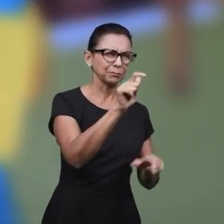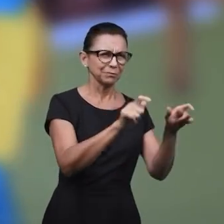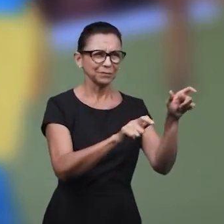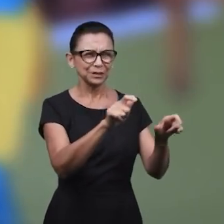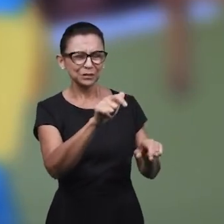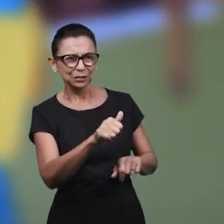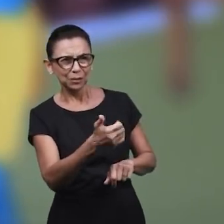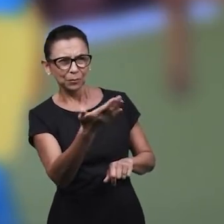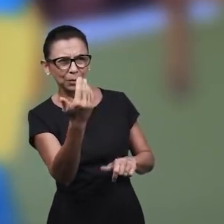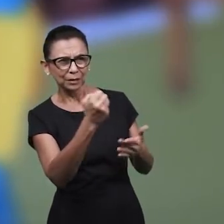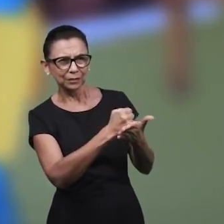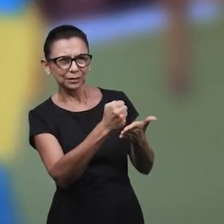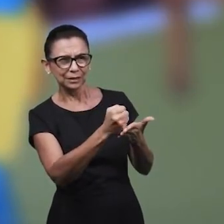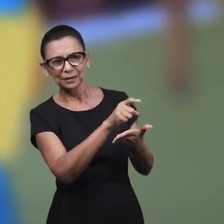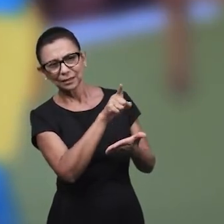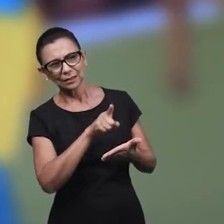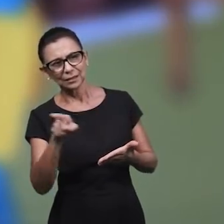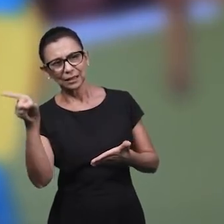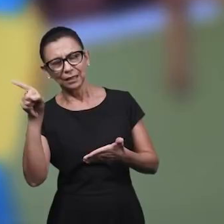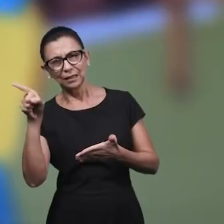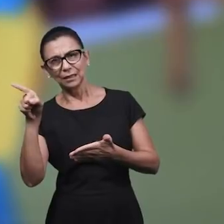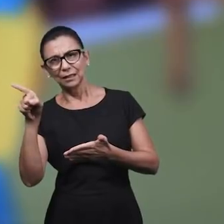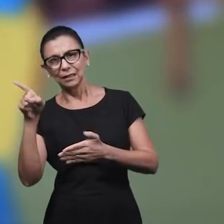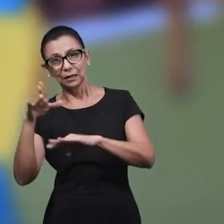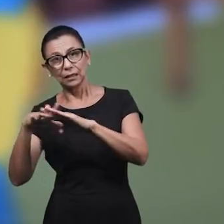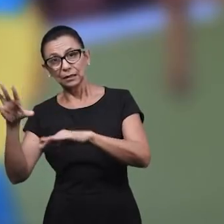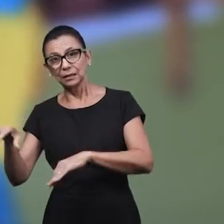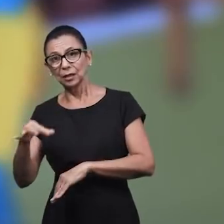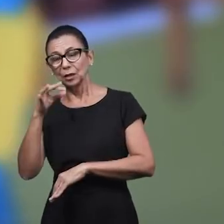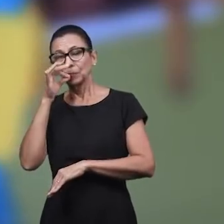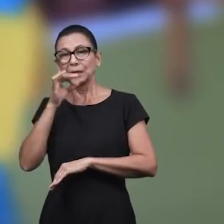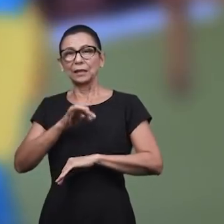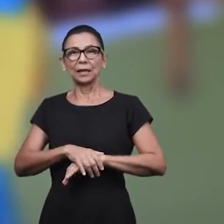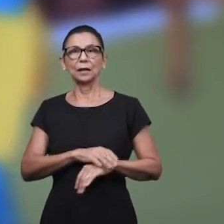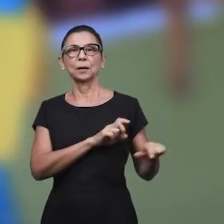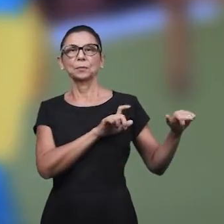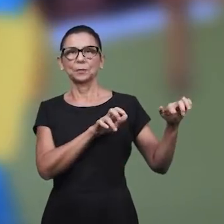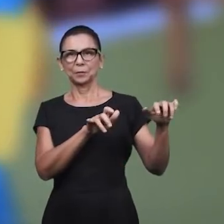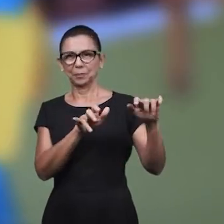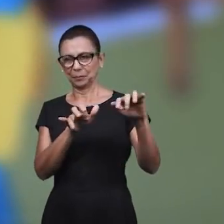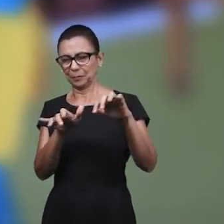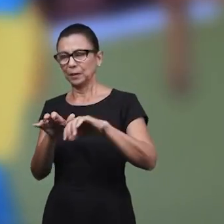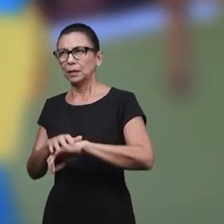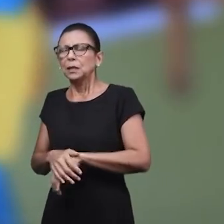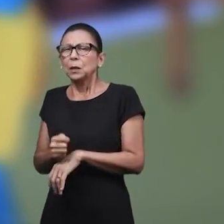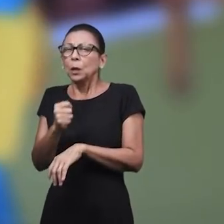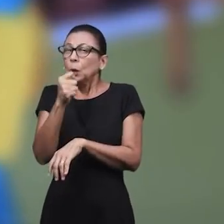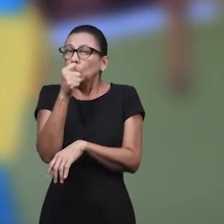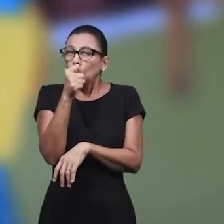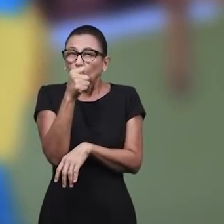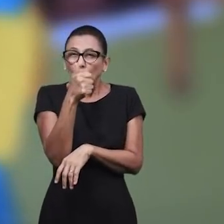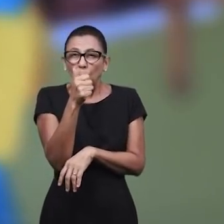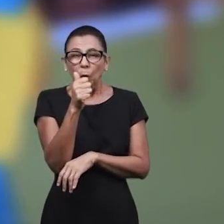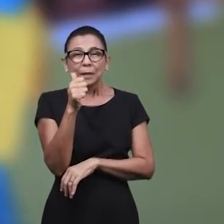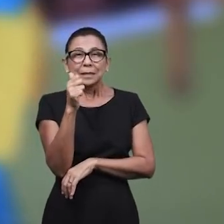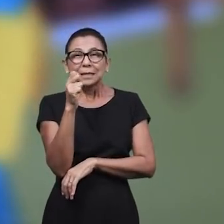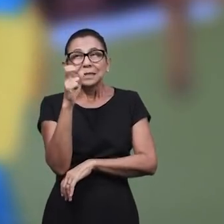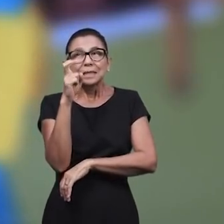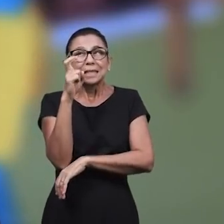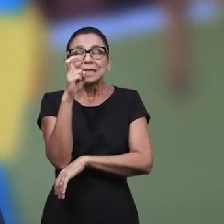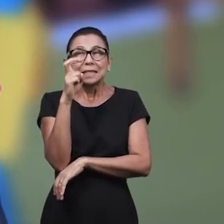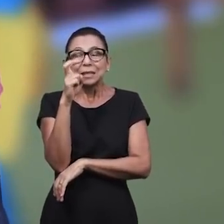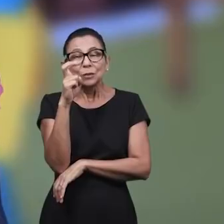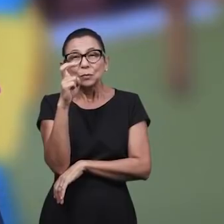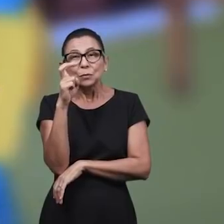trabalhadores para trabalhar para a sua vinha. Quando era quase 5 horas da tarde, o dia já estava